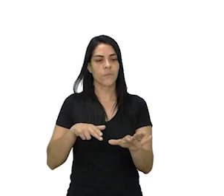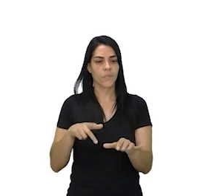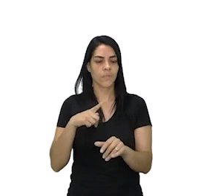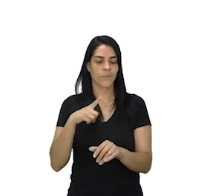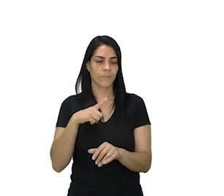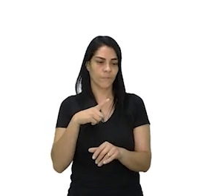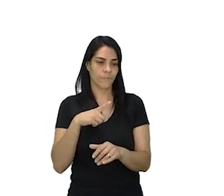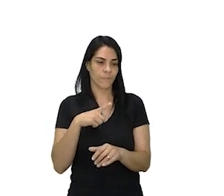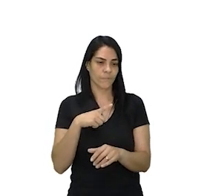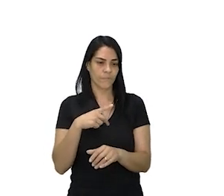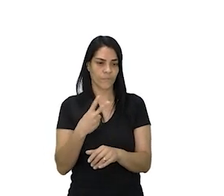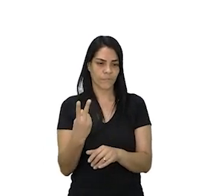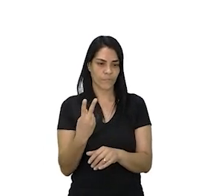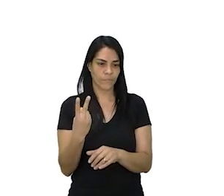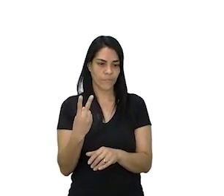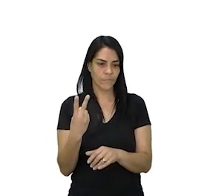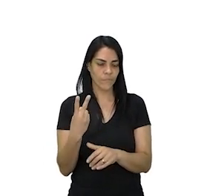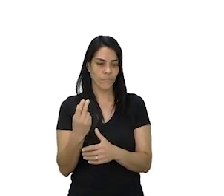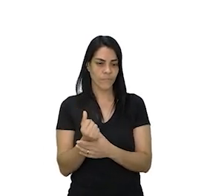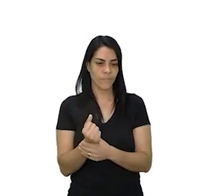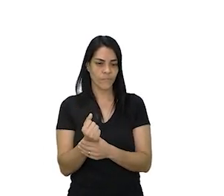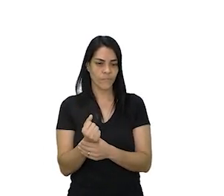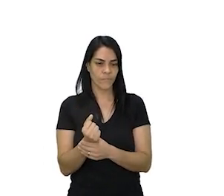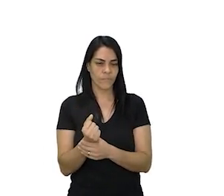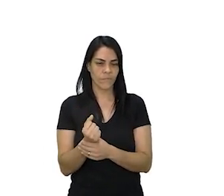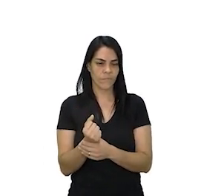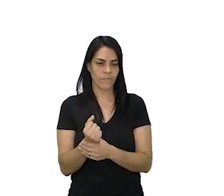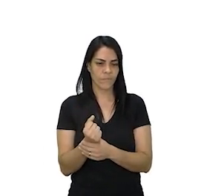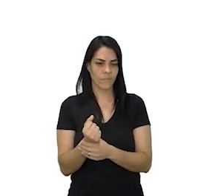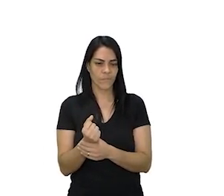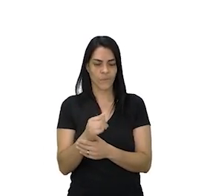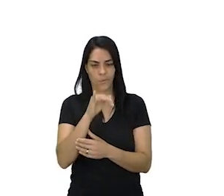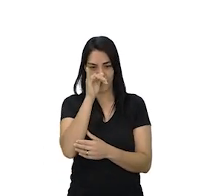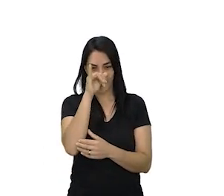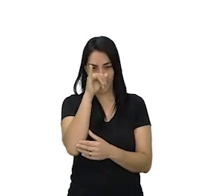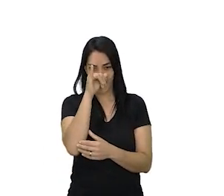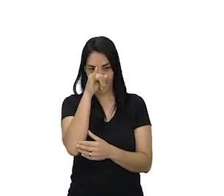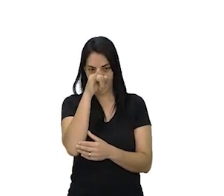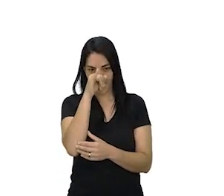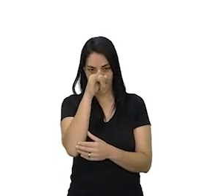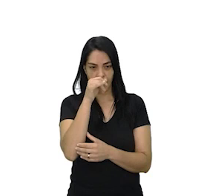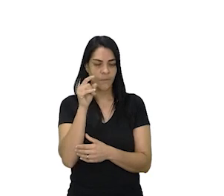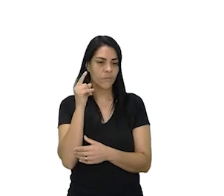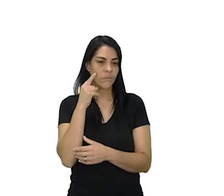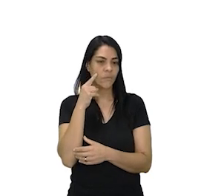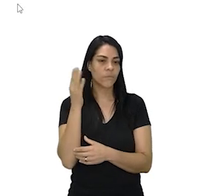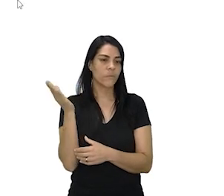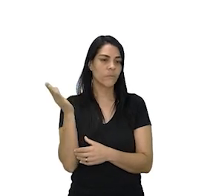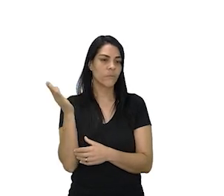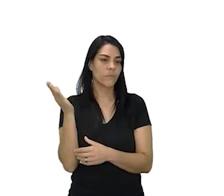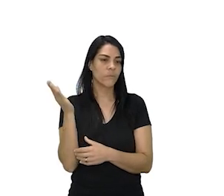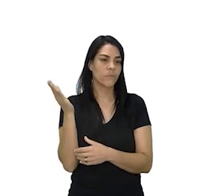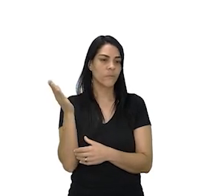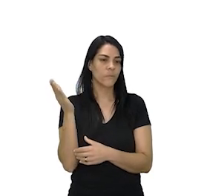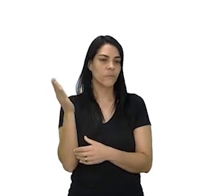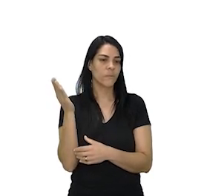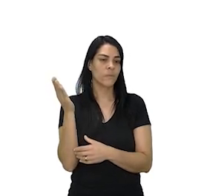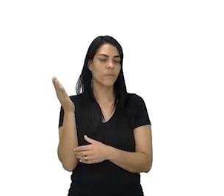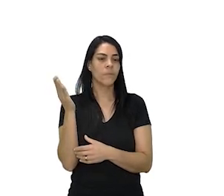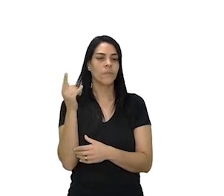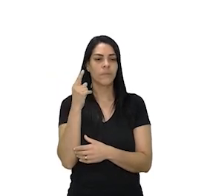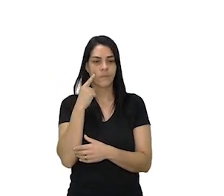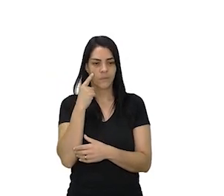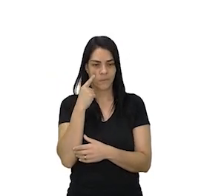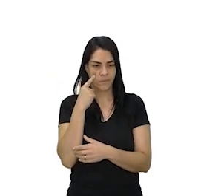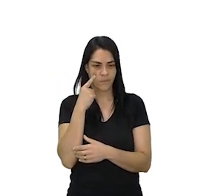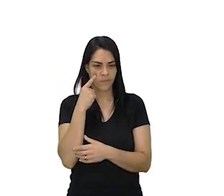aparece 2 burros, aqui eu tenho um porquinho, aqui eu tenho uma lhama, aqui